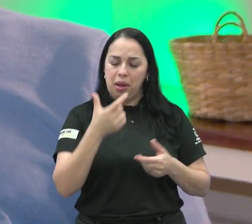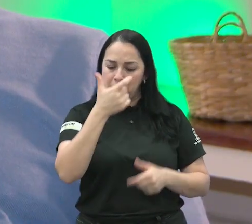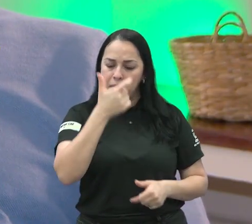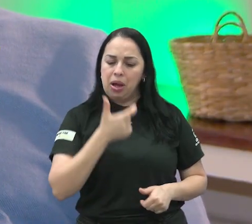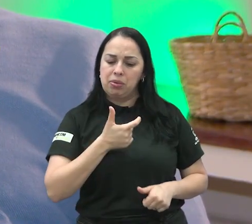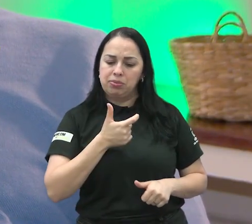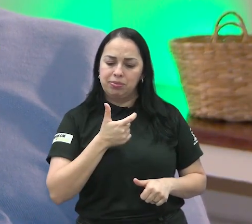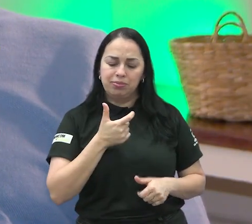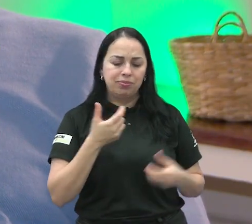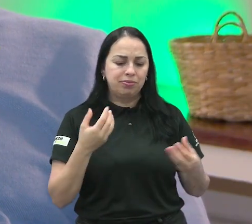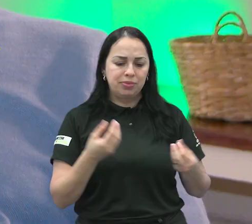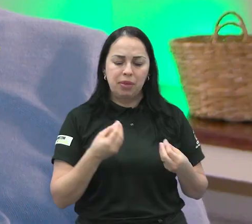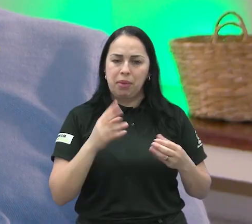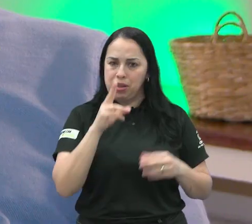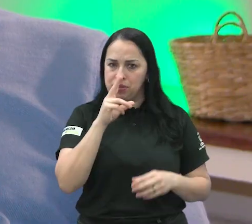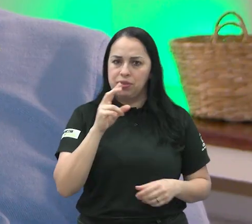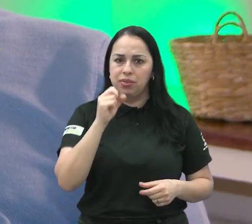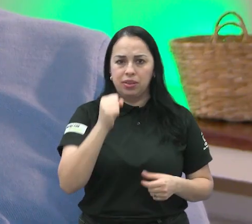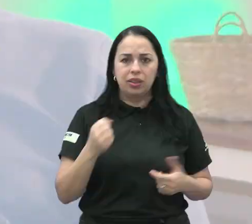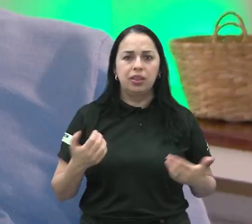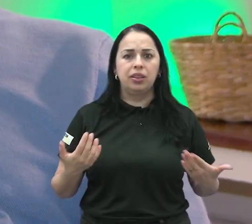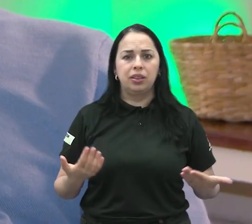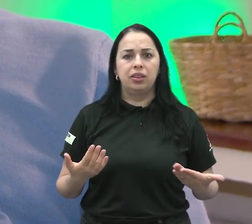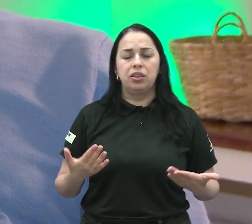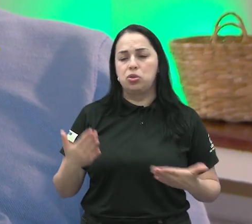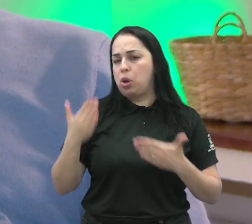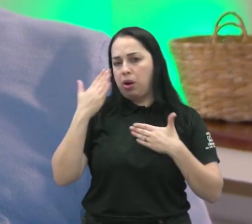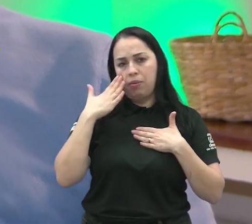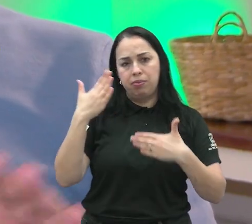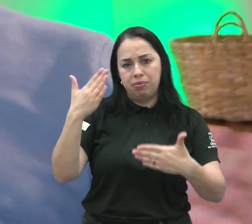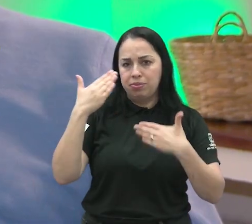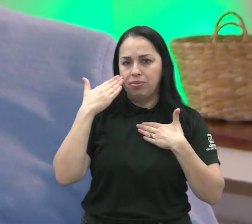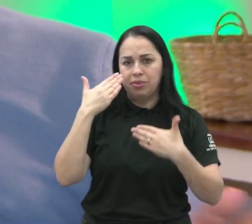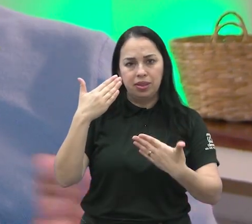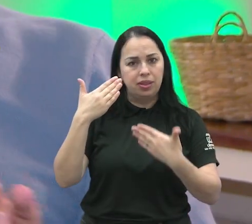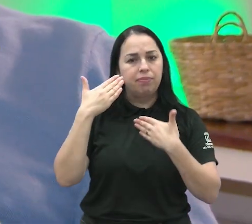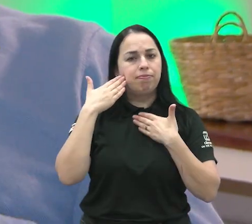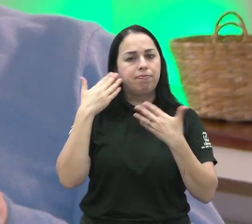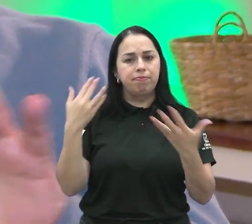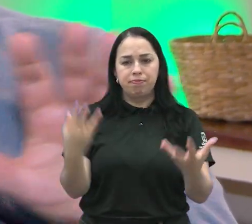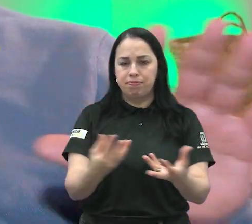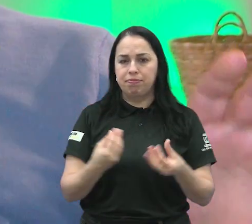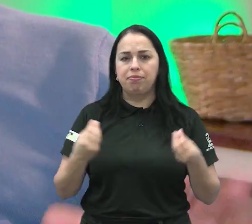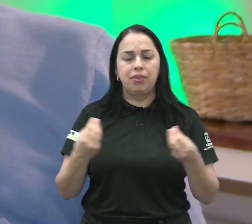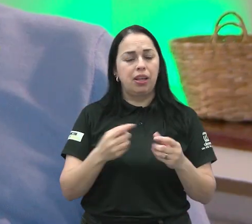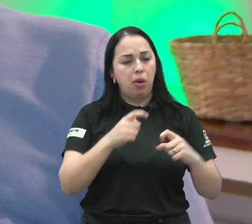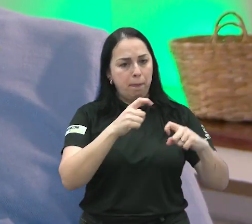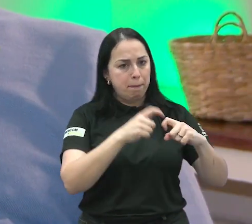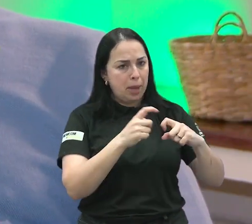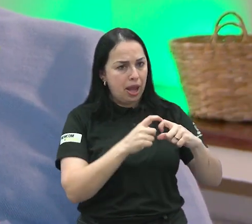uma pessoa mais forte. Assim, eu só tenho a agradecer